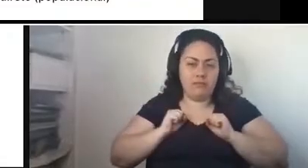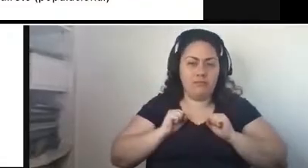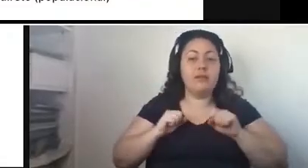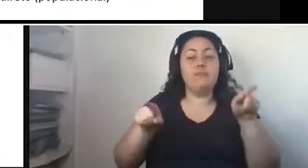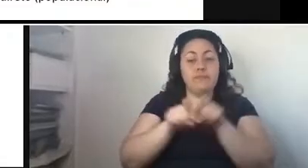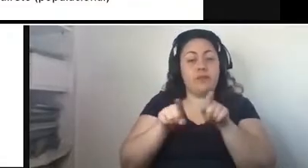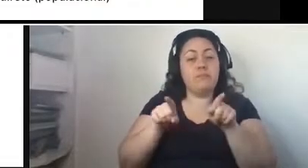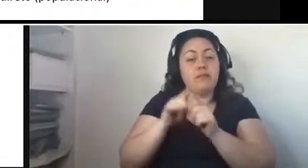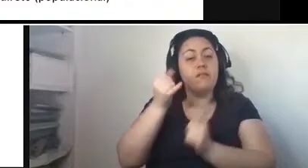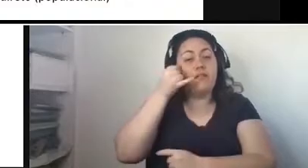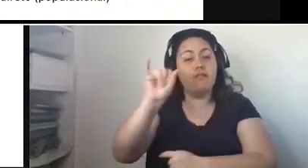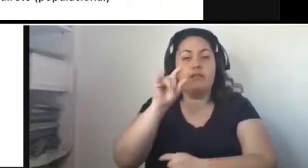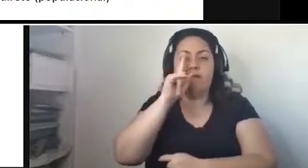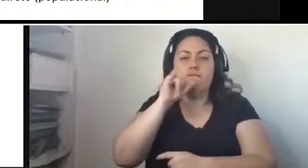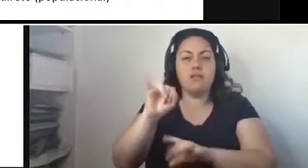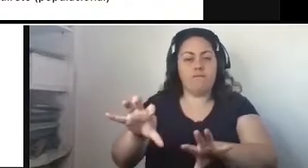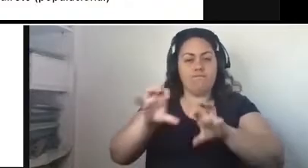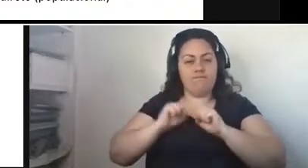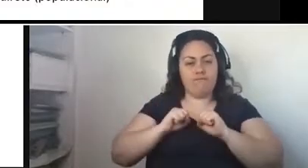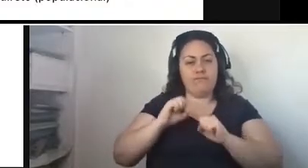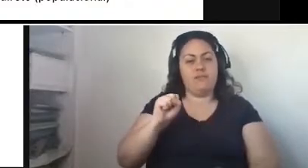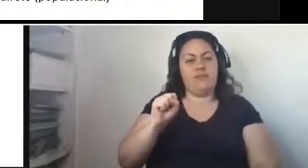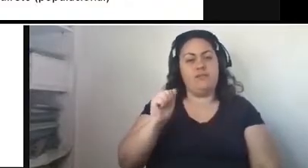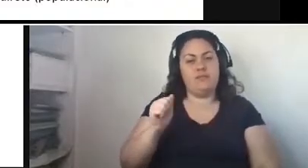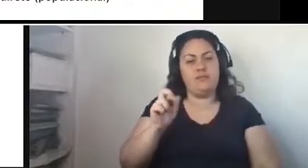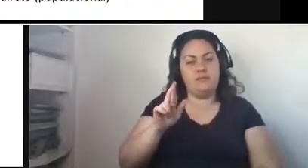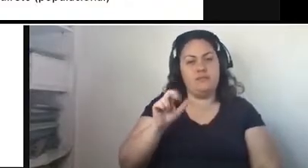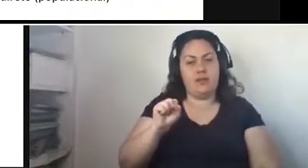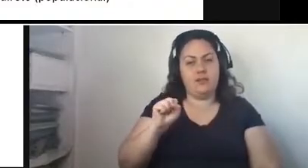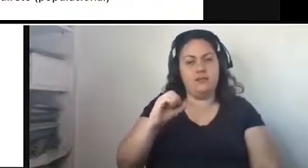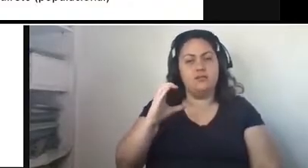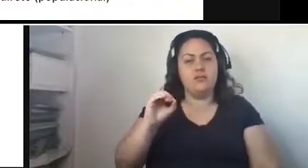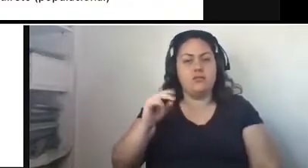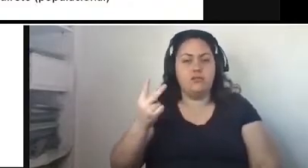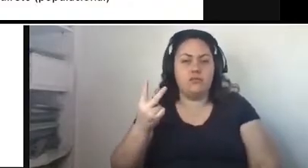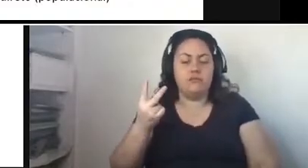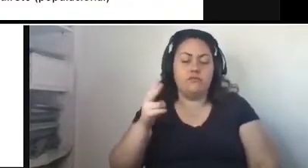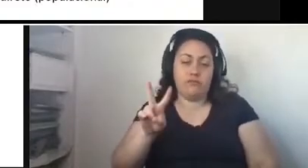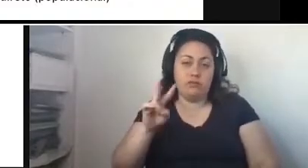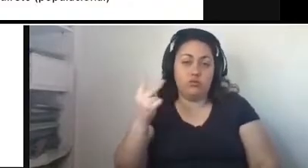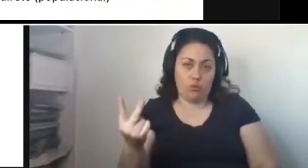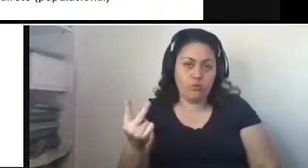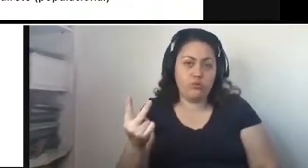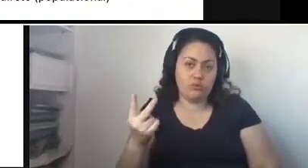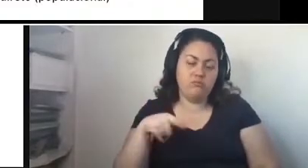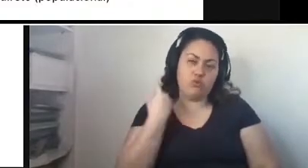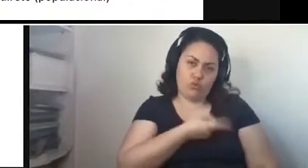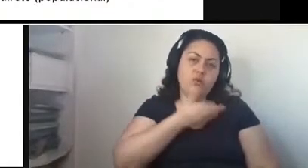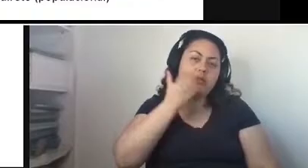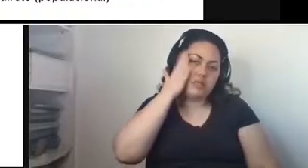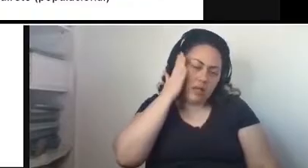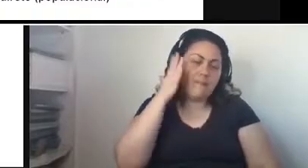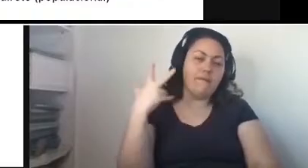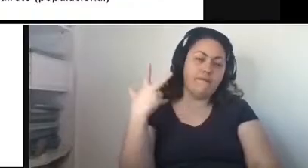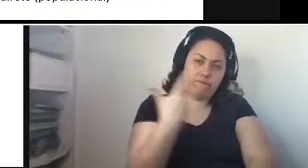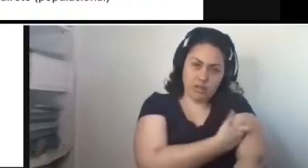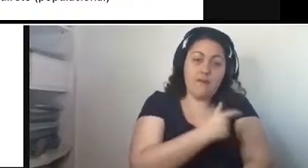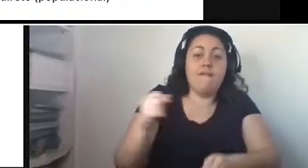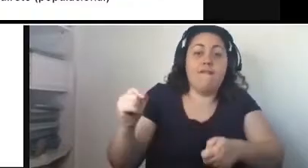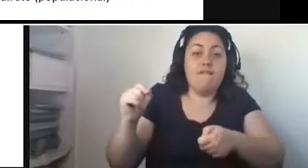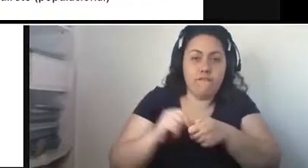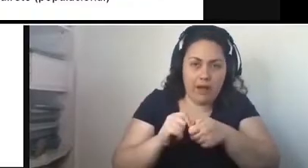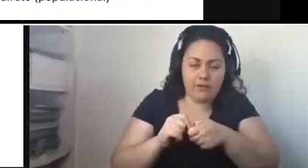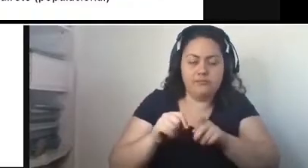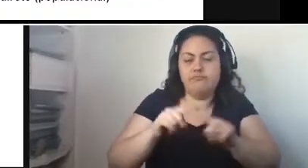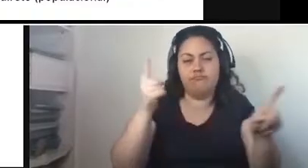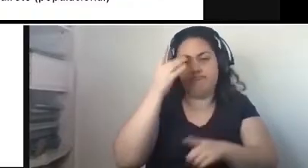SARS-CoV-2. Isso, até num certo grau, a gente sabe que elas fazem, a gente não sabe ainda bem o